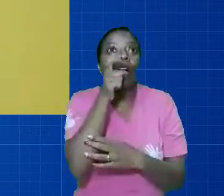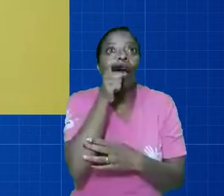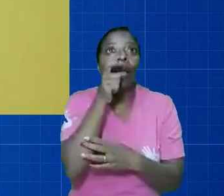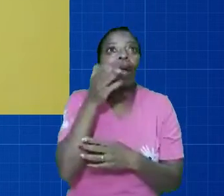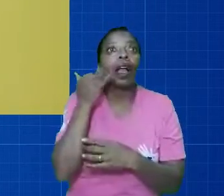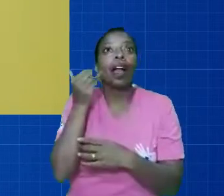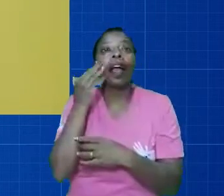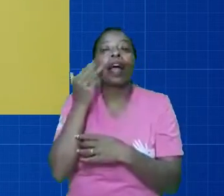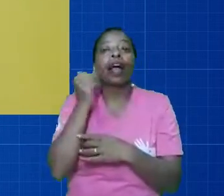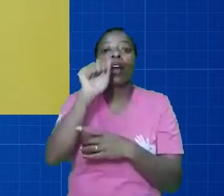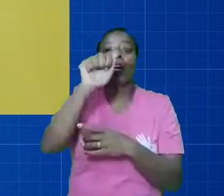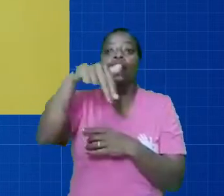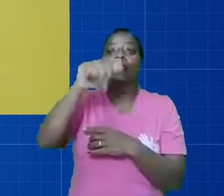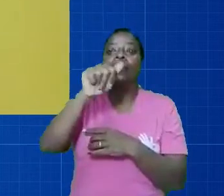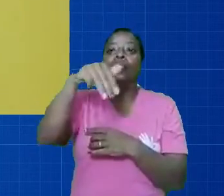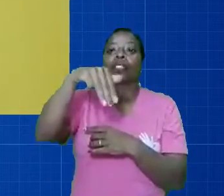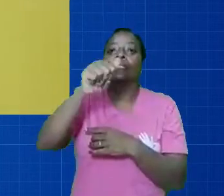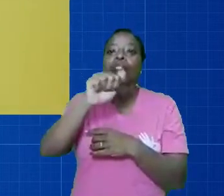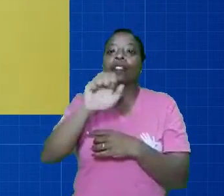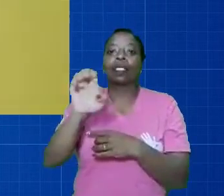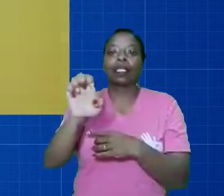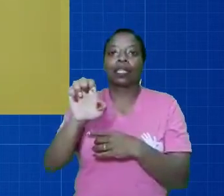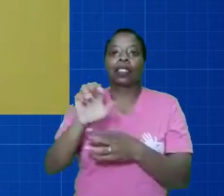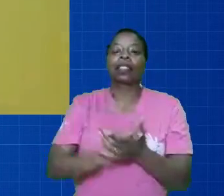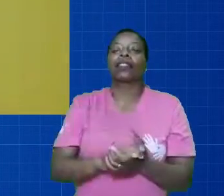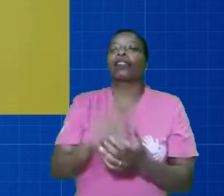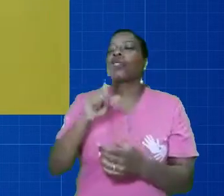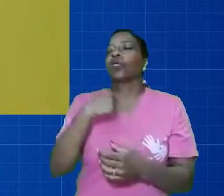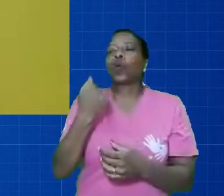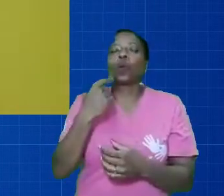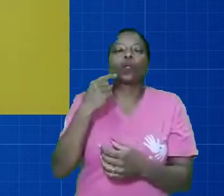alto e concretizava os nossos sonhos, né?